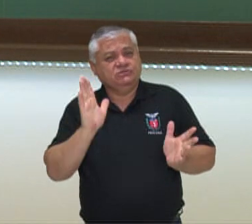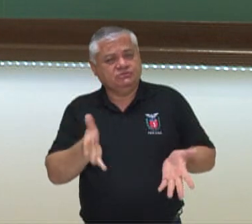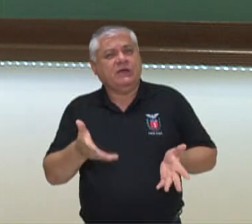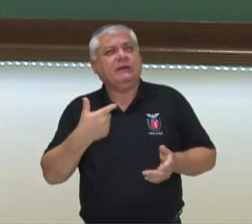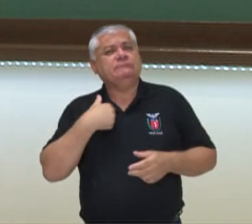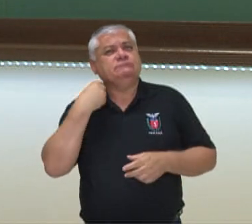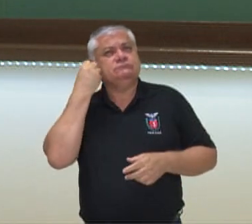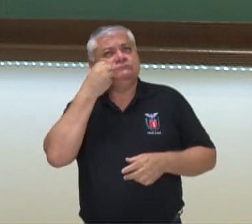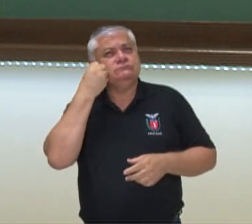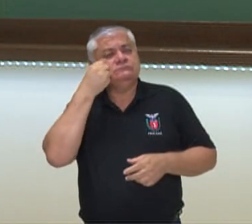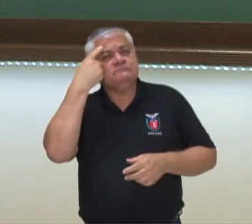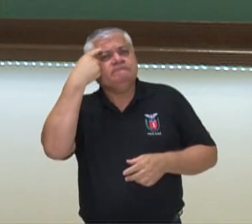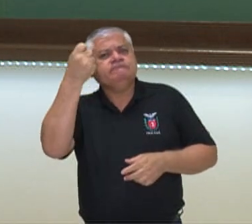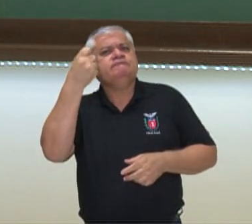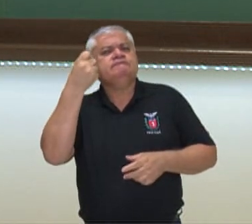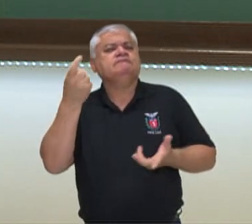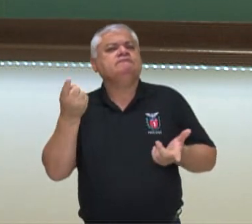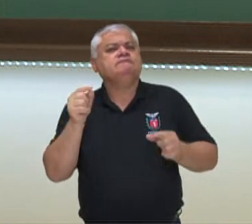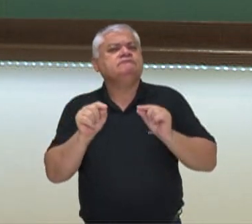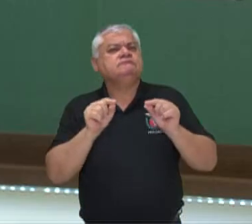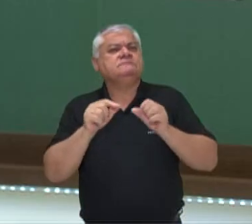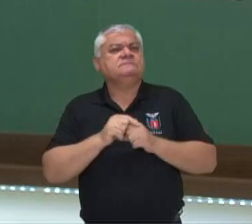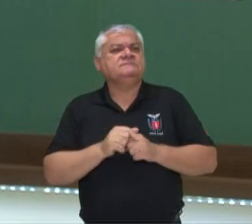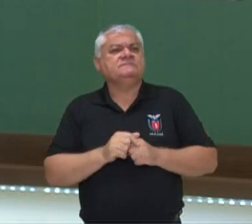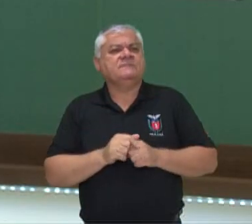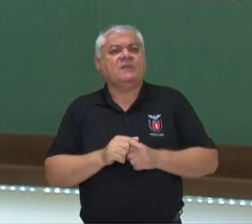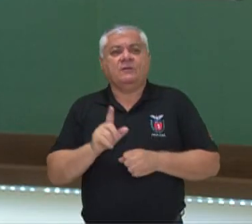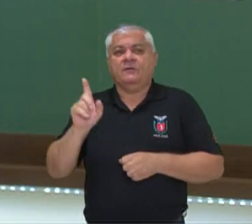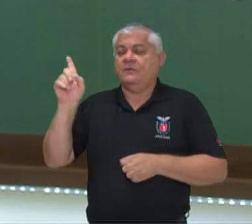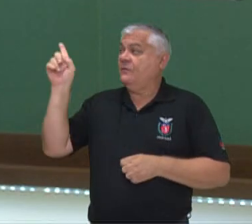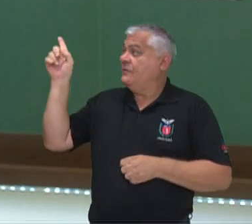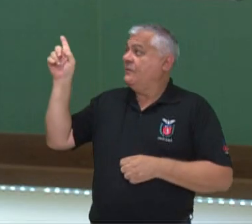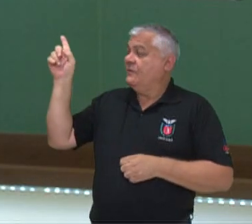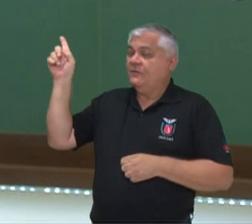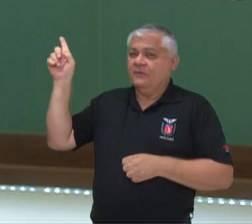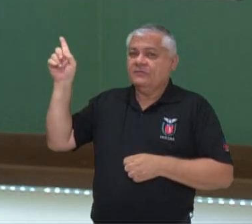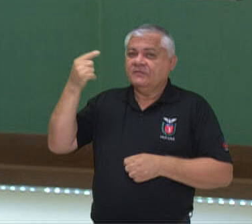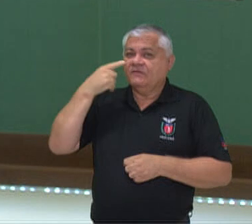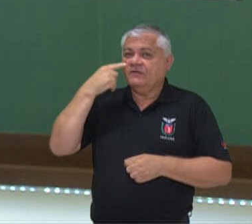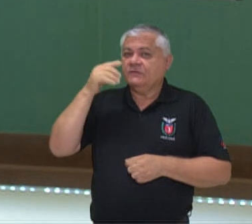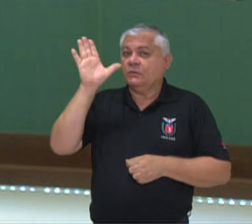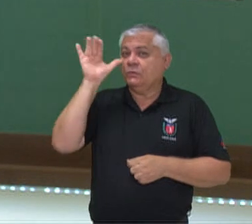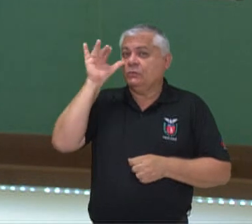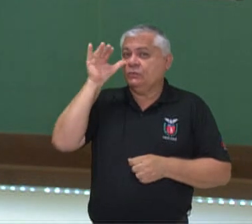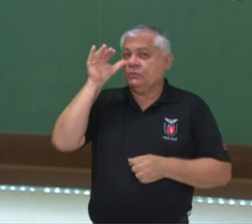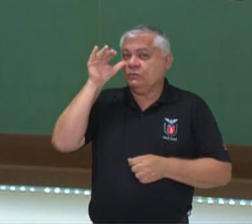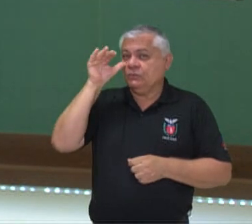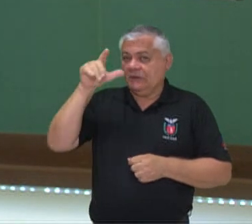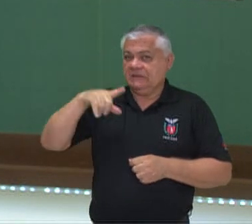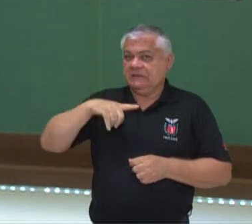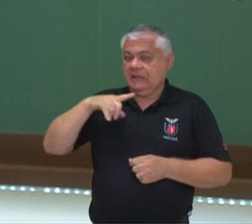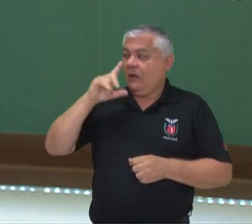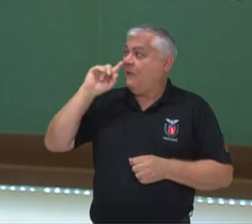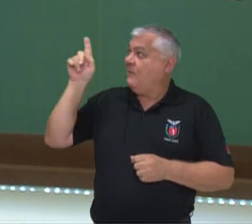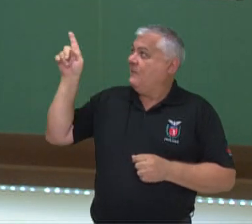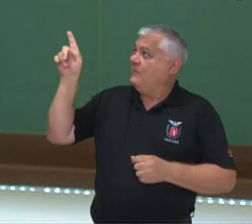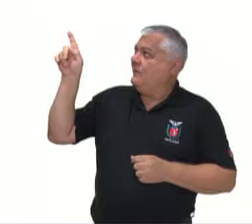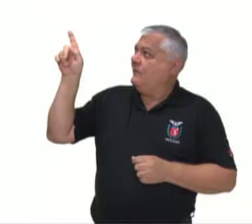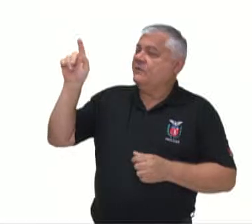tido talvez a mesma ideia. Inclusive aqui, ó, eu tenho até uma curiosidade acerca desse assunto. Dá uma olhada,